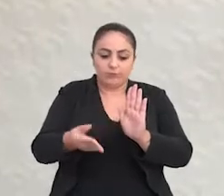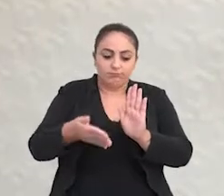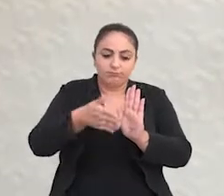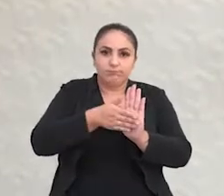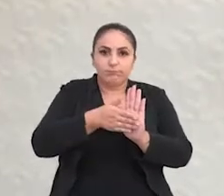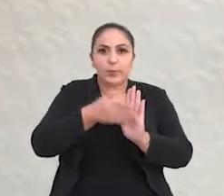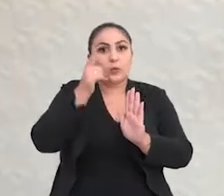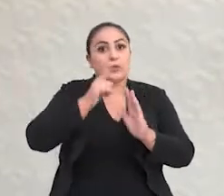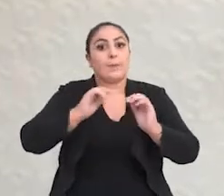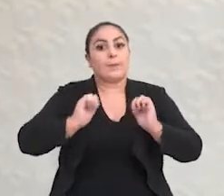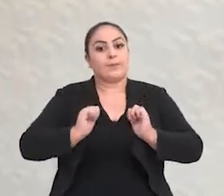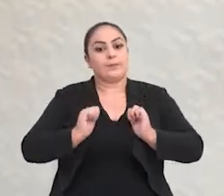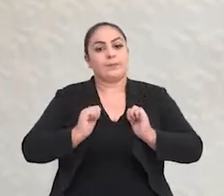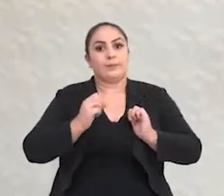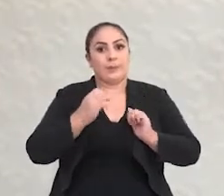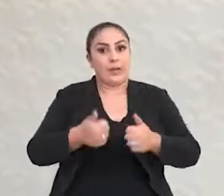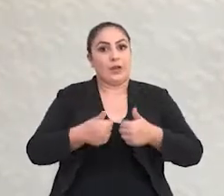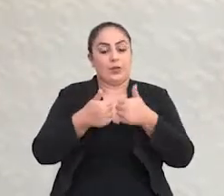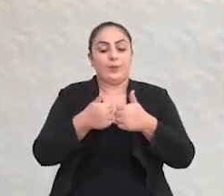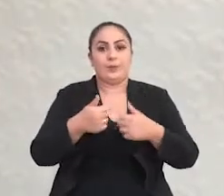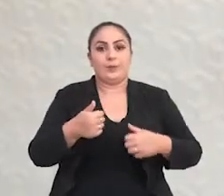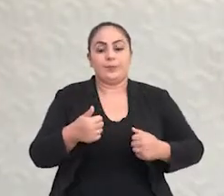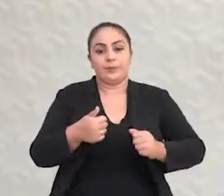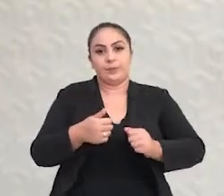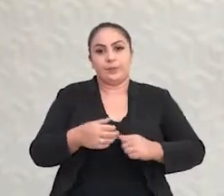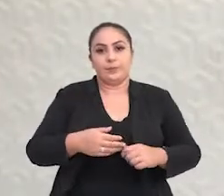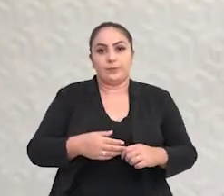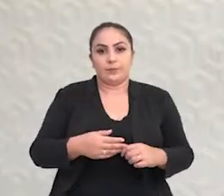mais confortável, né?